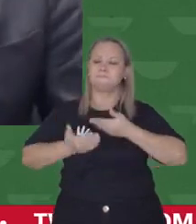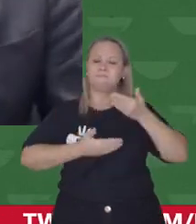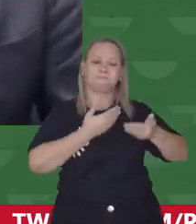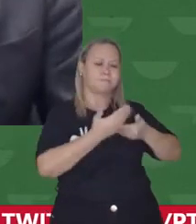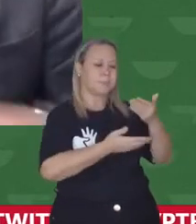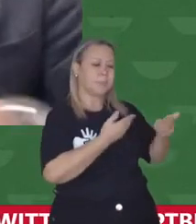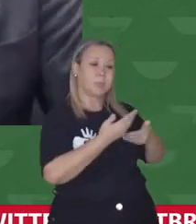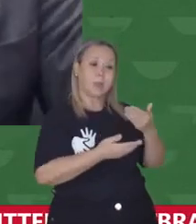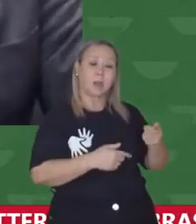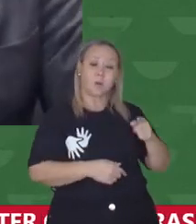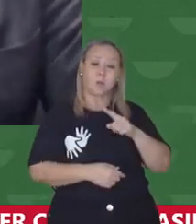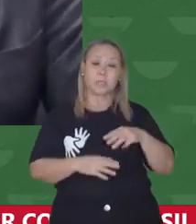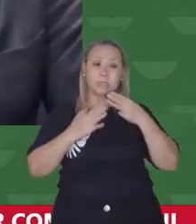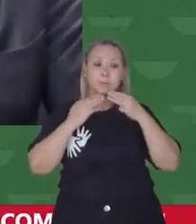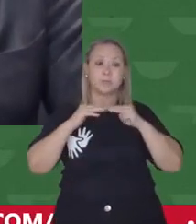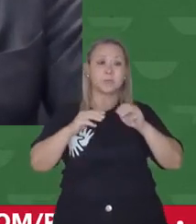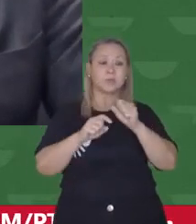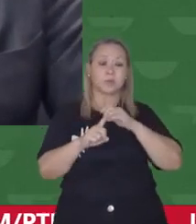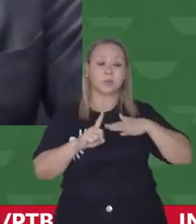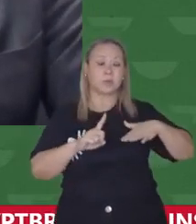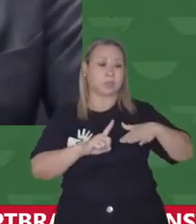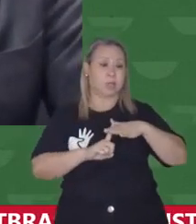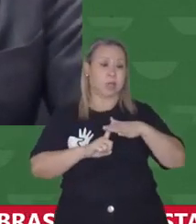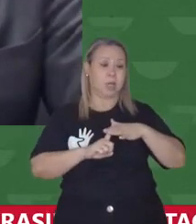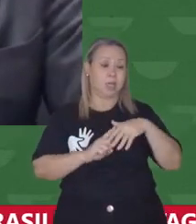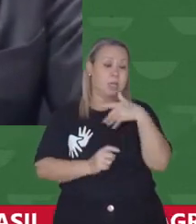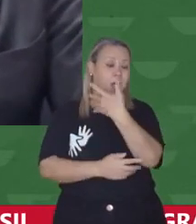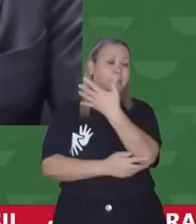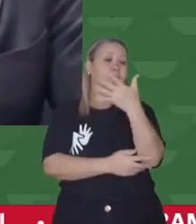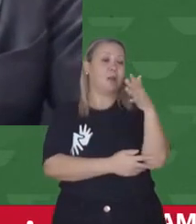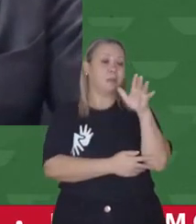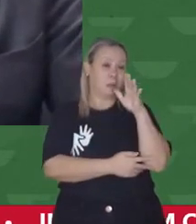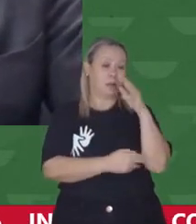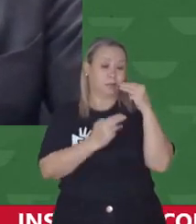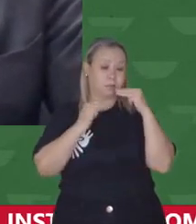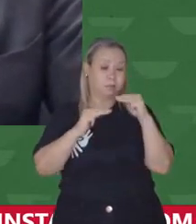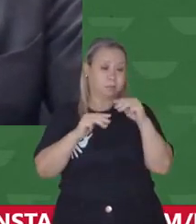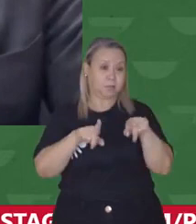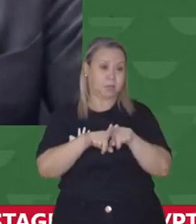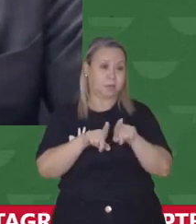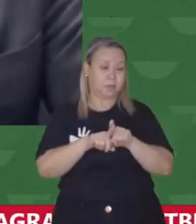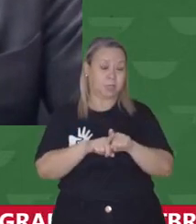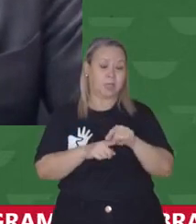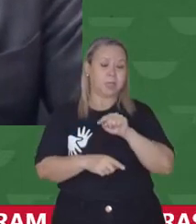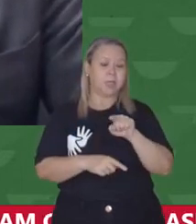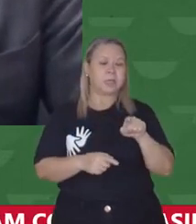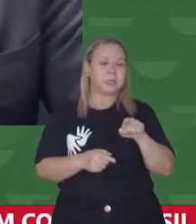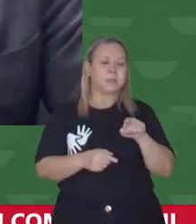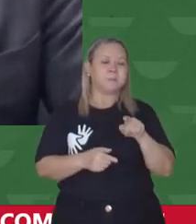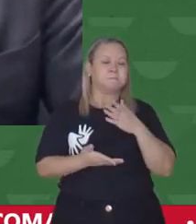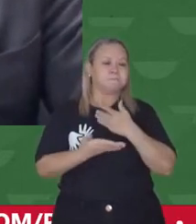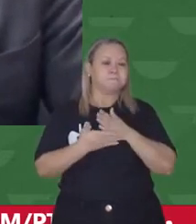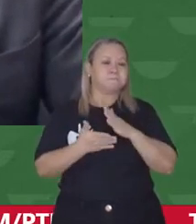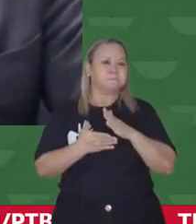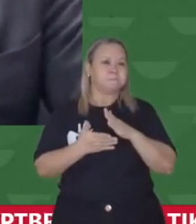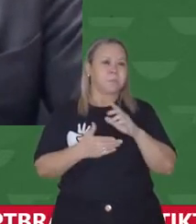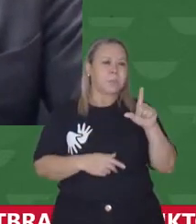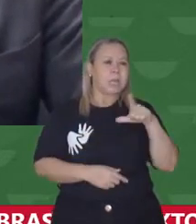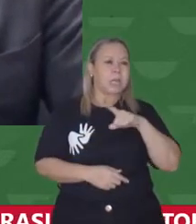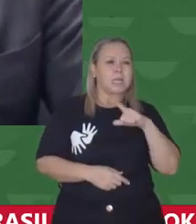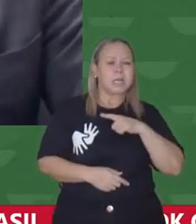falei, com essas missões sociais, com essas missões ambientais. E para isso, e aí eu termino aqui, nós teremos